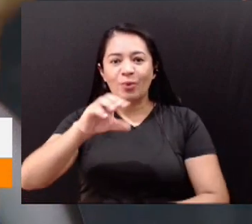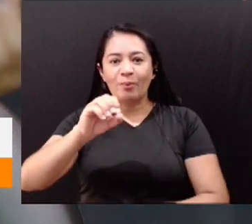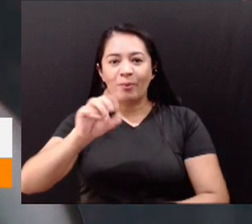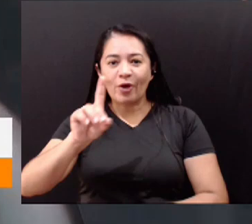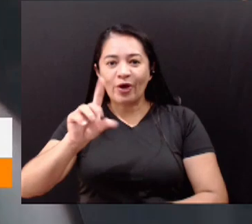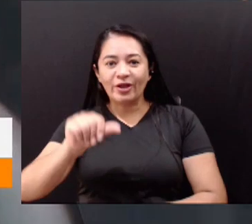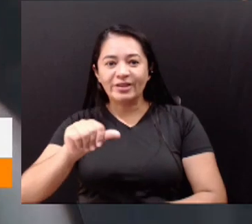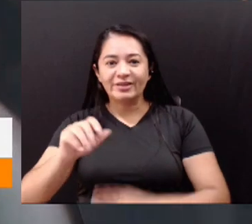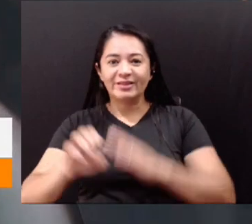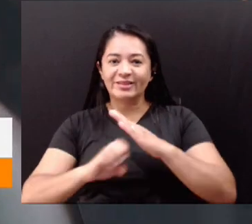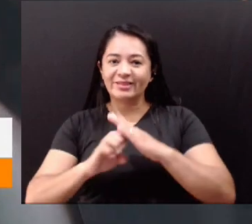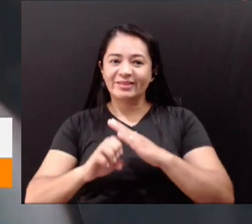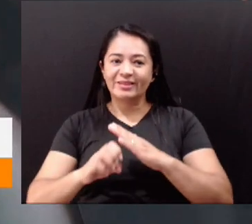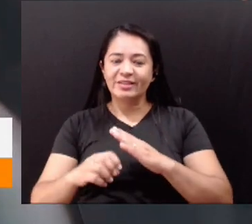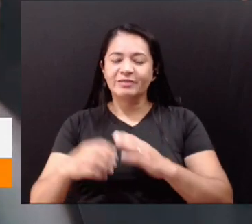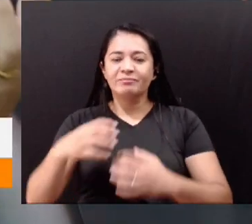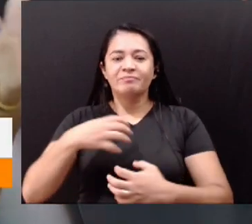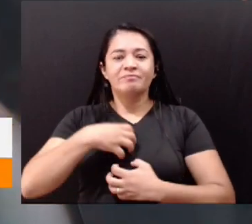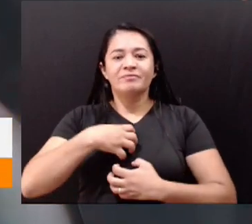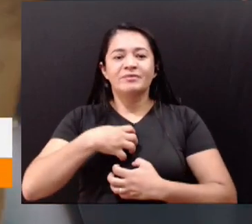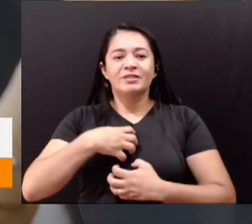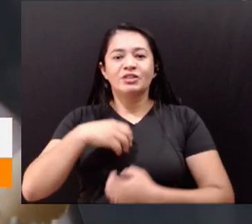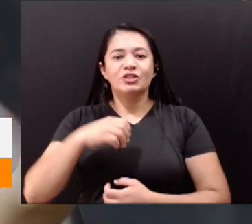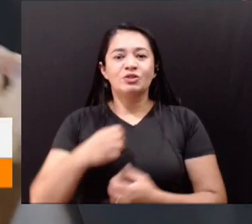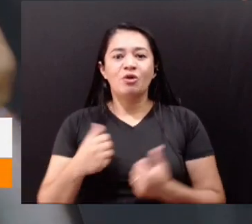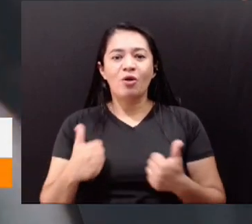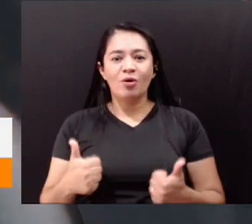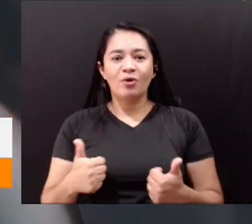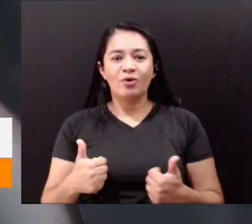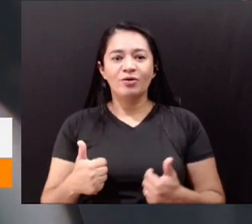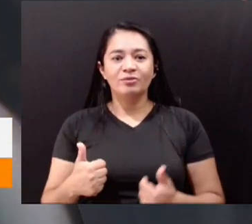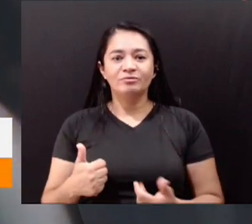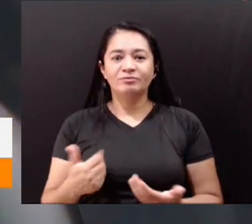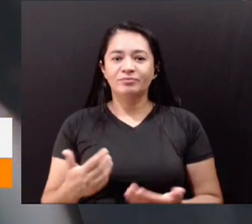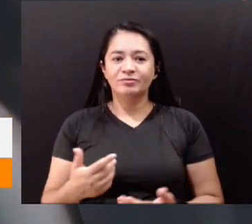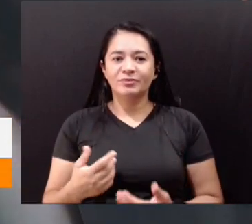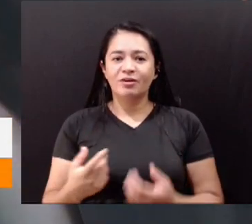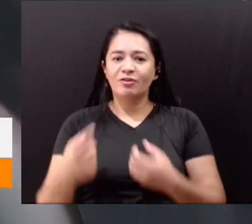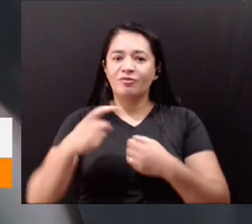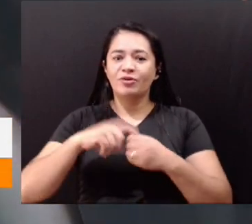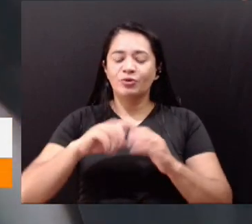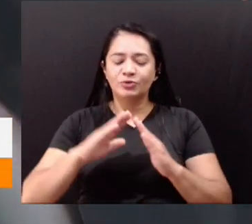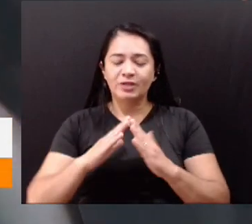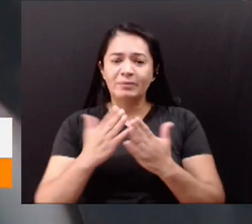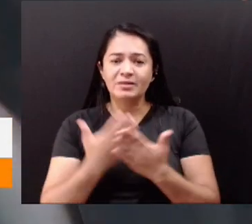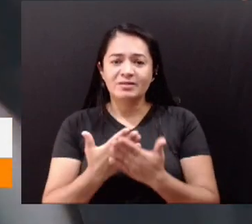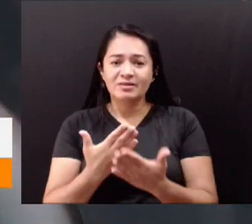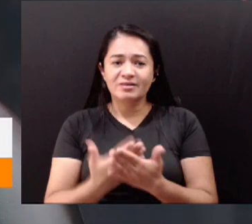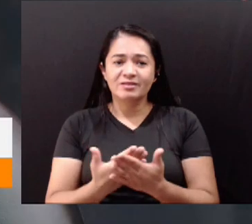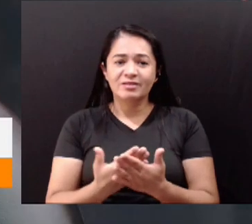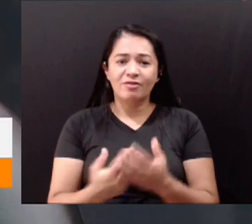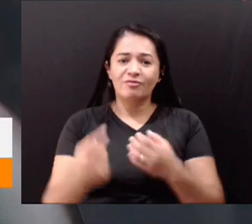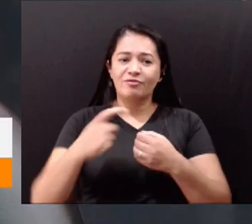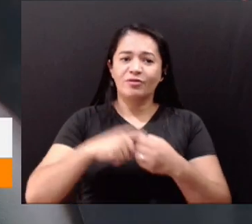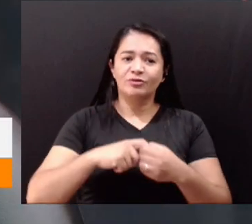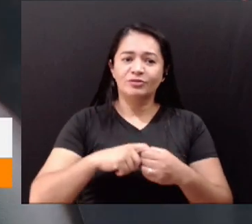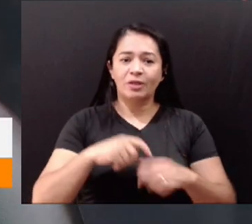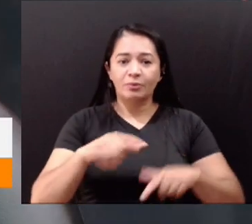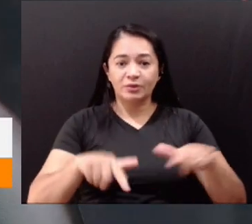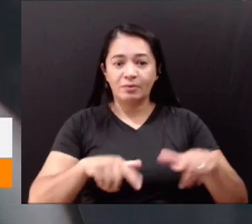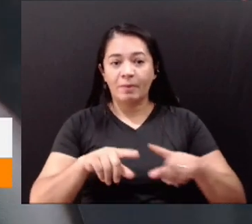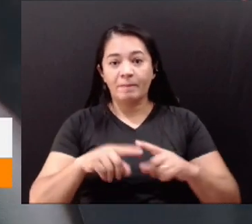se sentindo útil novamente. Então, assim, voltar para a sala de aula, voltar para o ambiente de trabalho, desde que você sinta que está